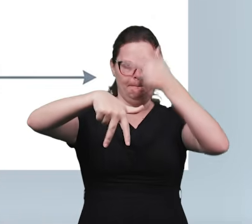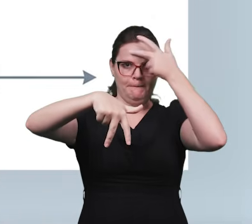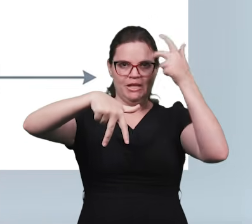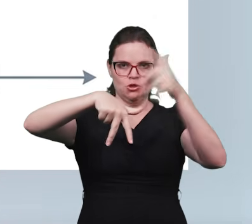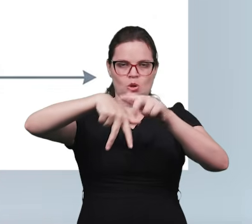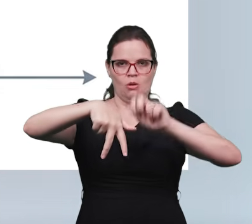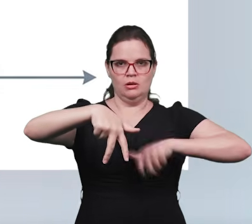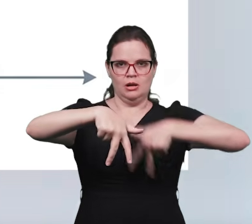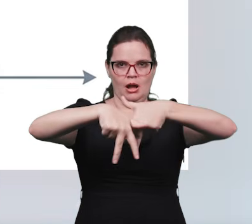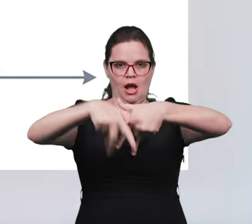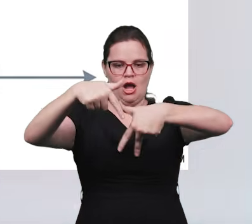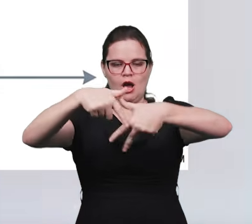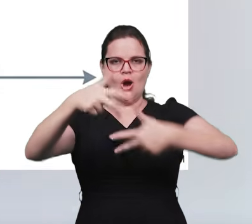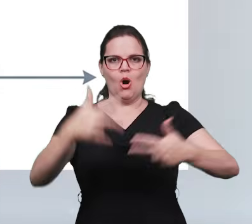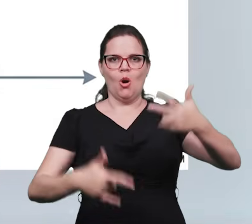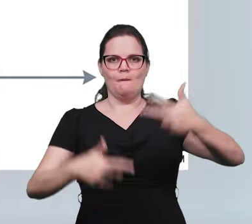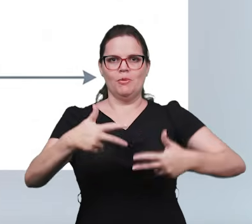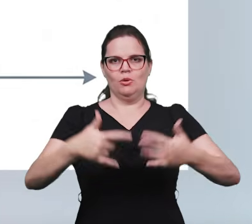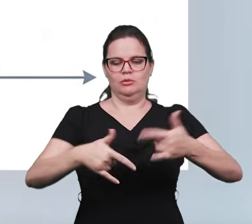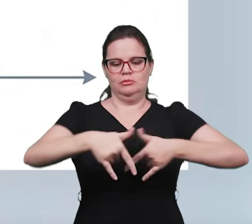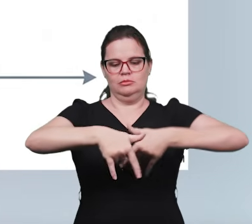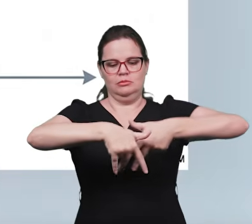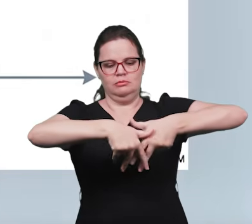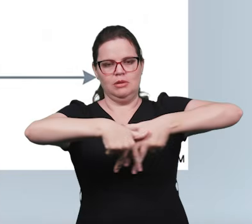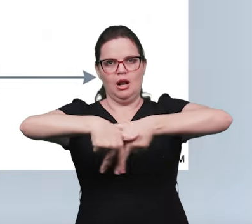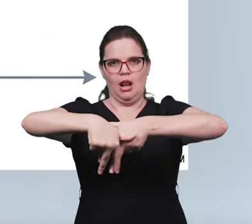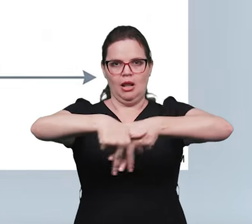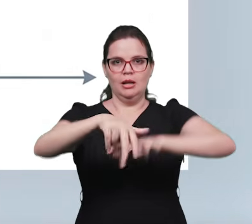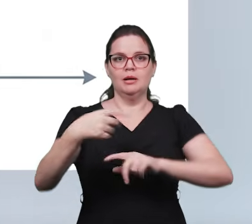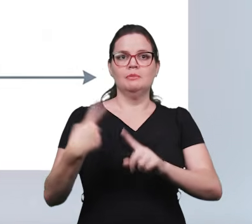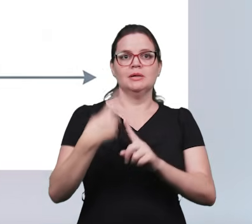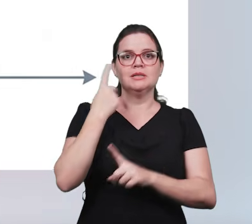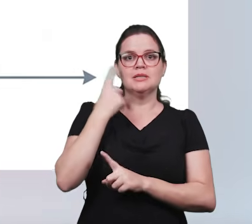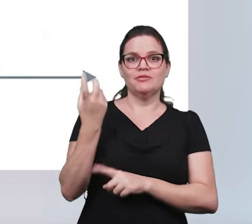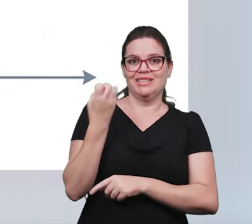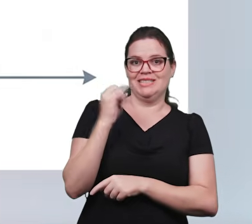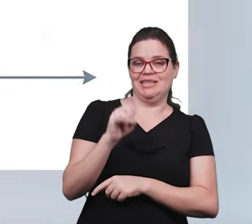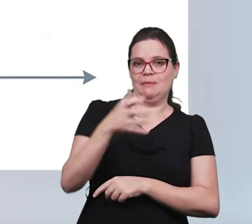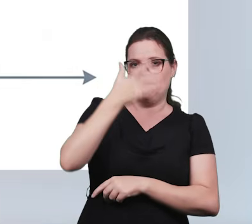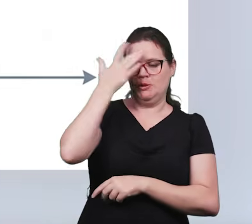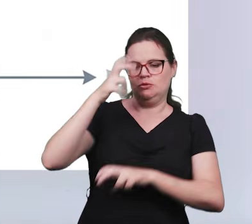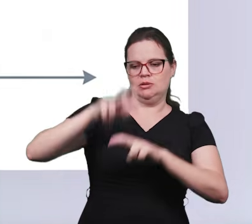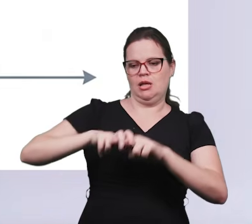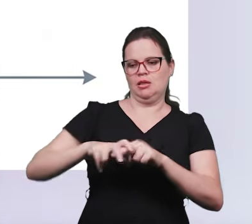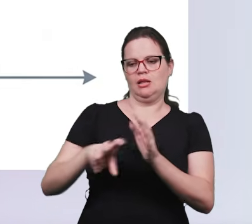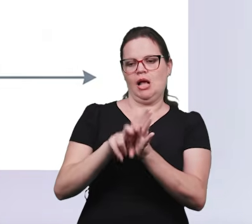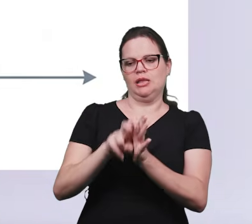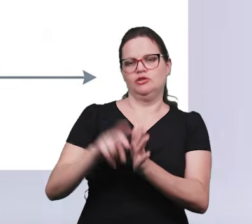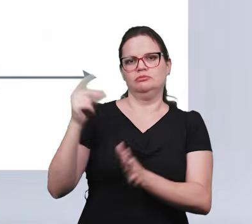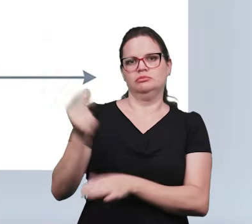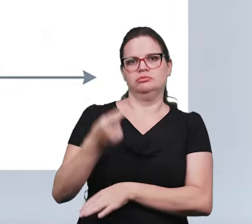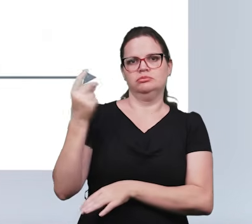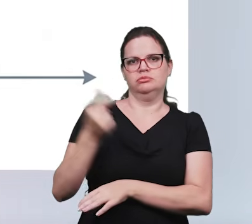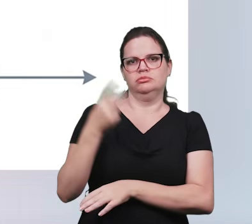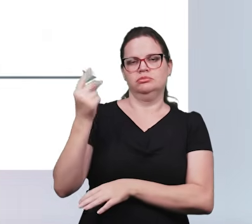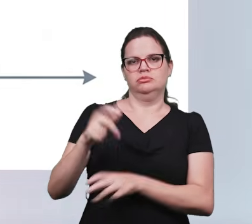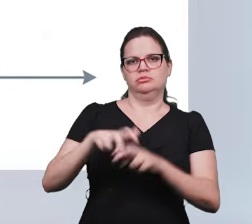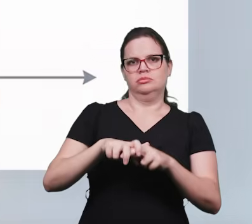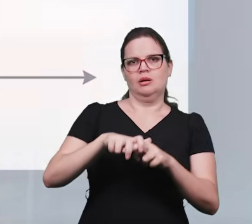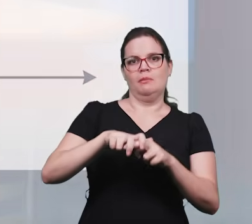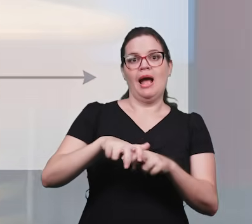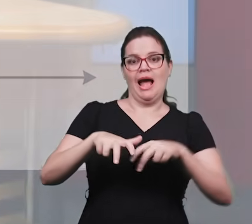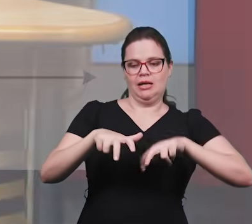pessoa que não anda, uma pessoa que há muito tempo está numa cadeira de rodas, você consegue levantar ela. E só de você levantar, quando você vê